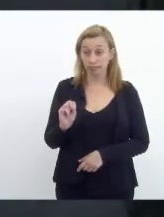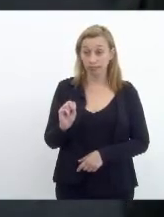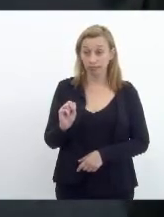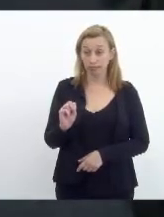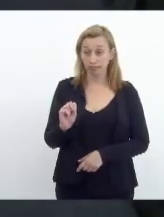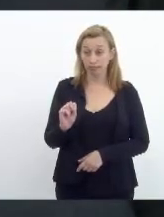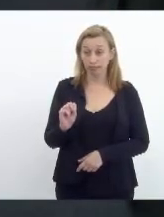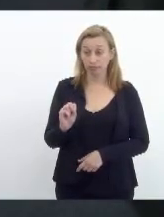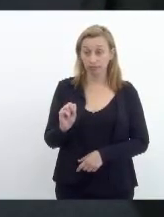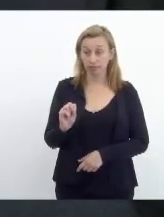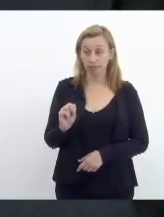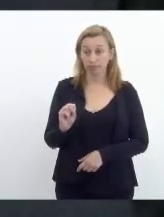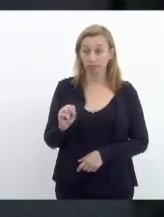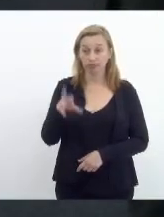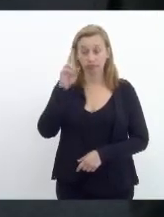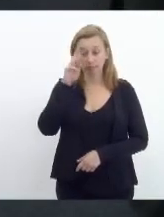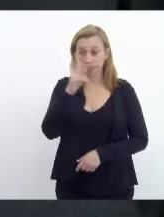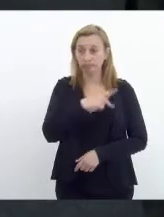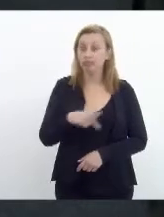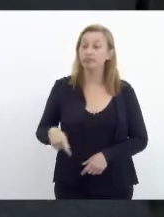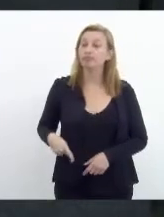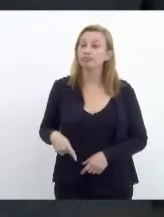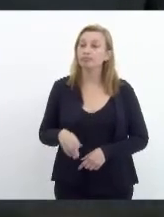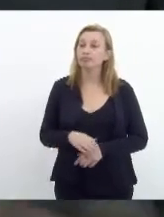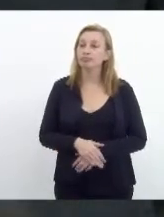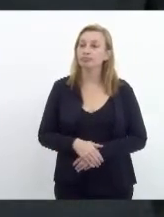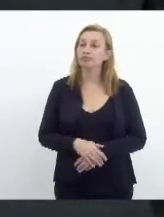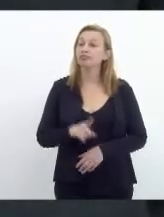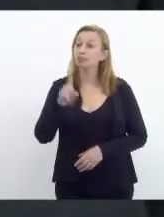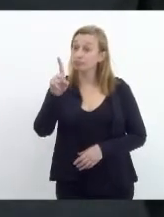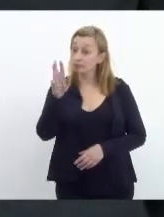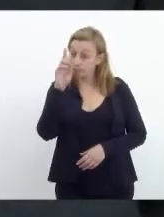Botijão do gás, senhor presidente, que o senhor incluiu.